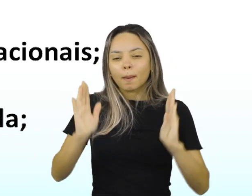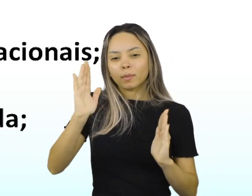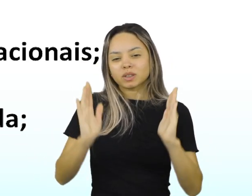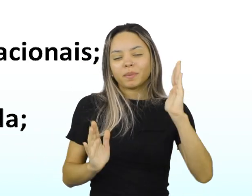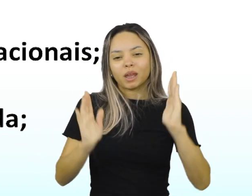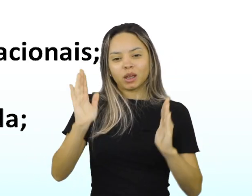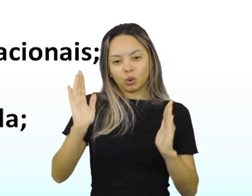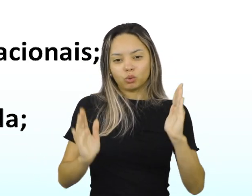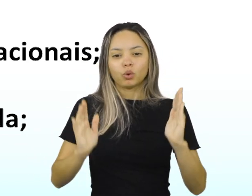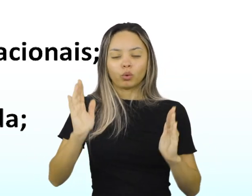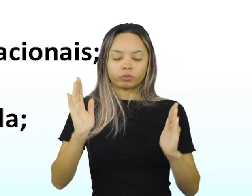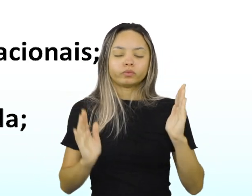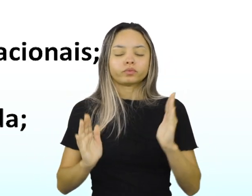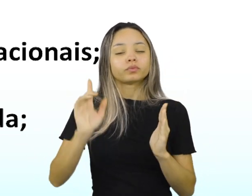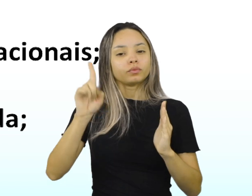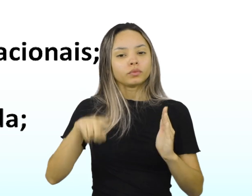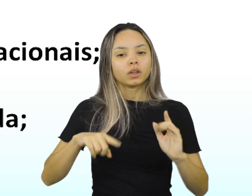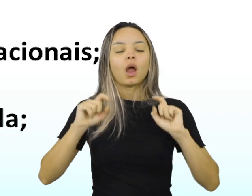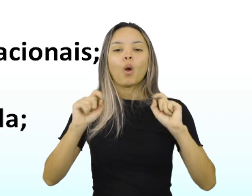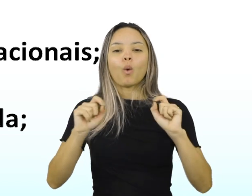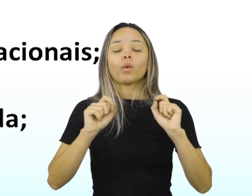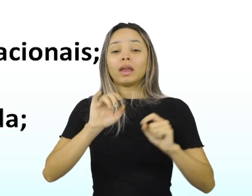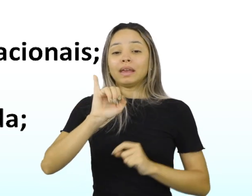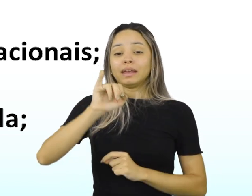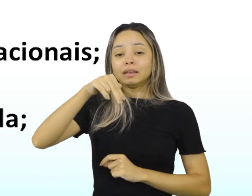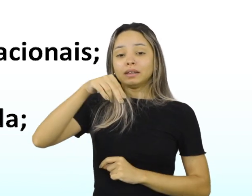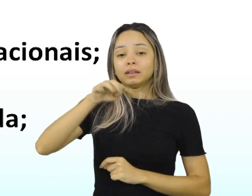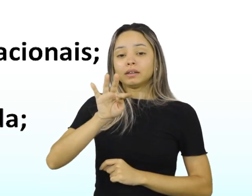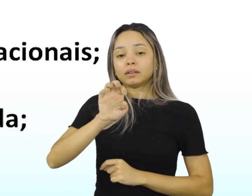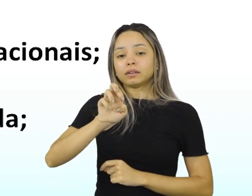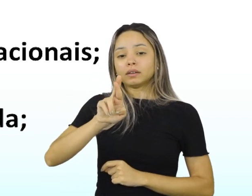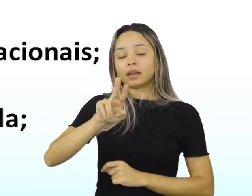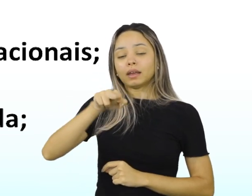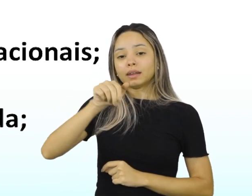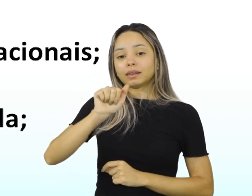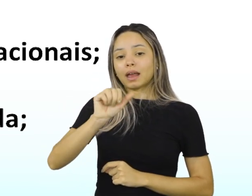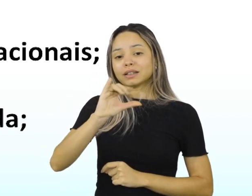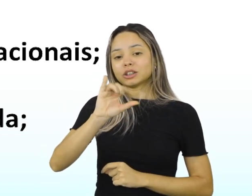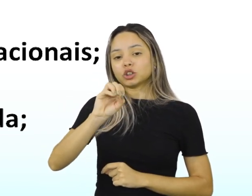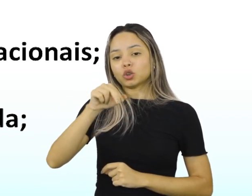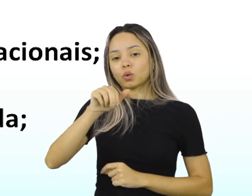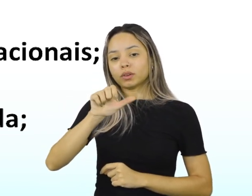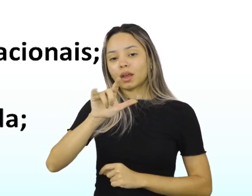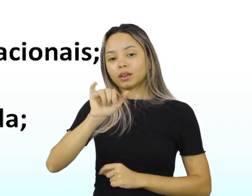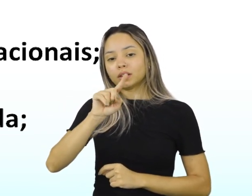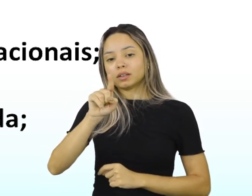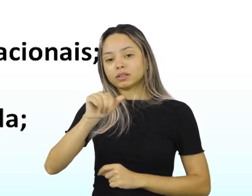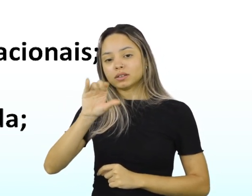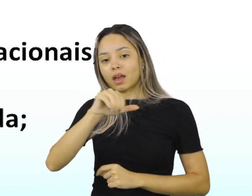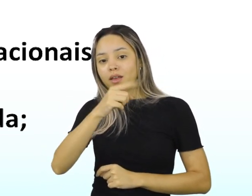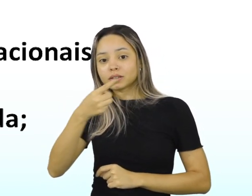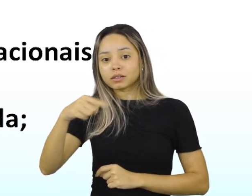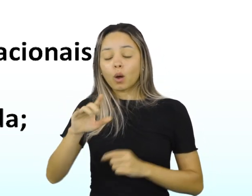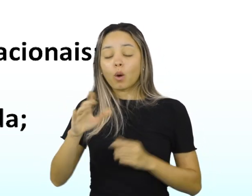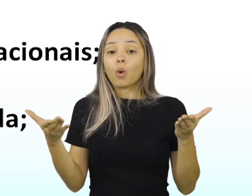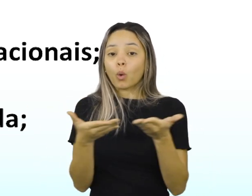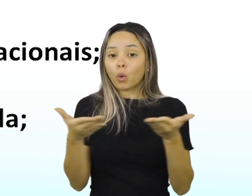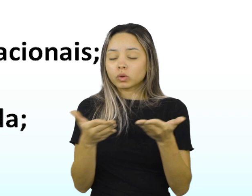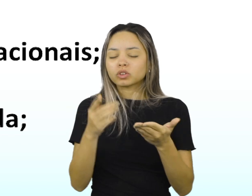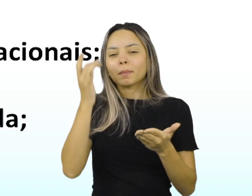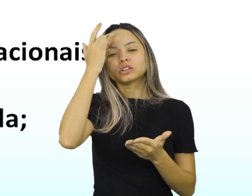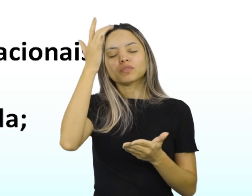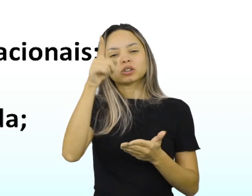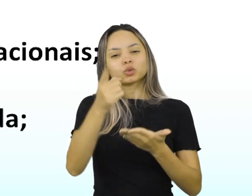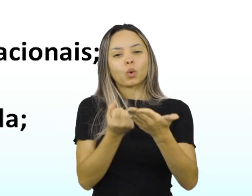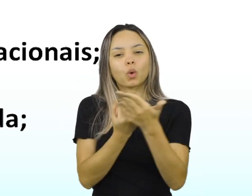nesse meio termo, aí, nesse meio tempo, que é a questão da internacionalização do espaço. Hoje é cada vez mais comum você